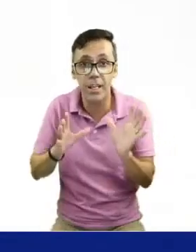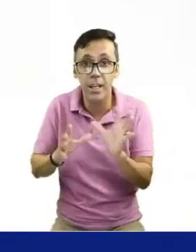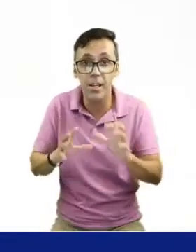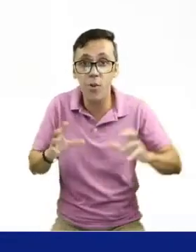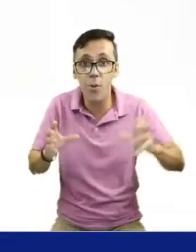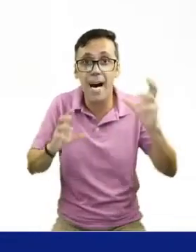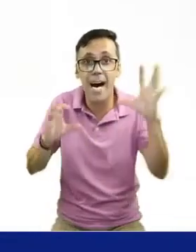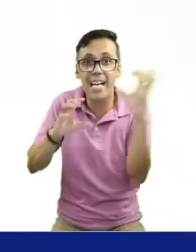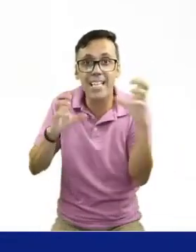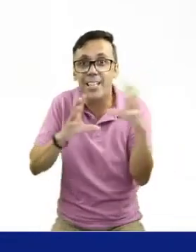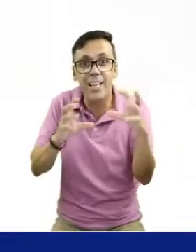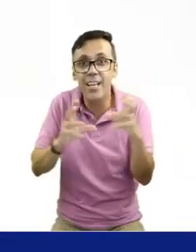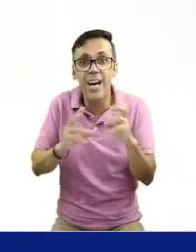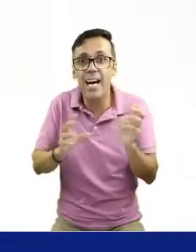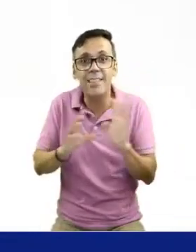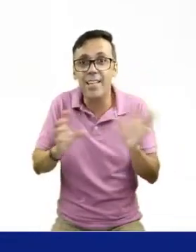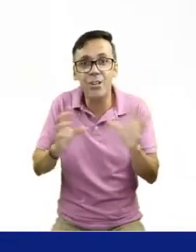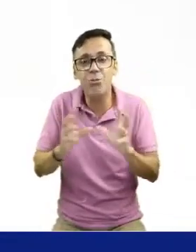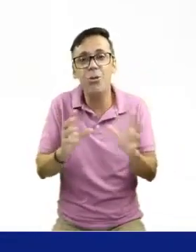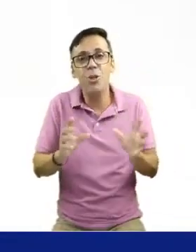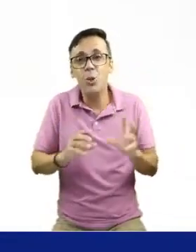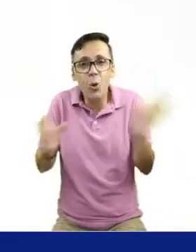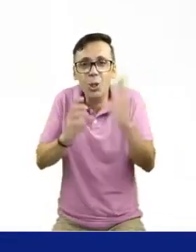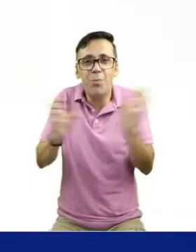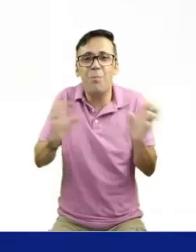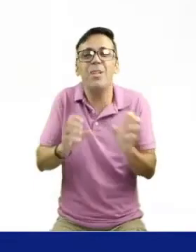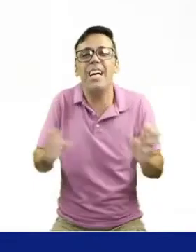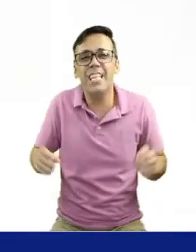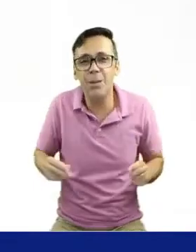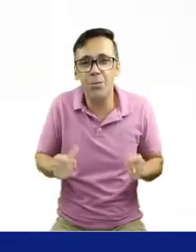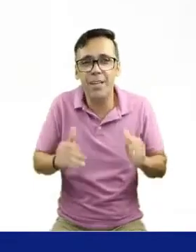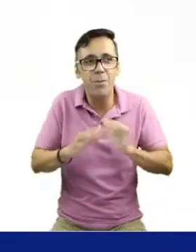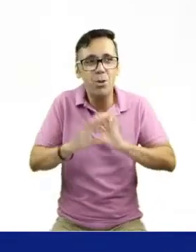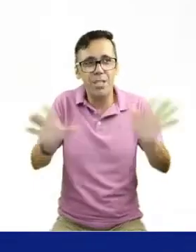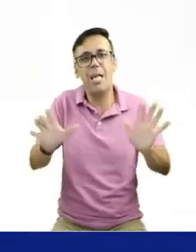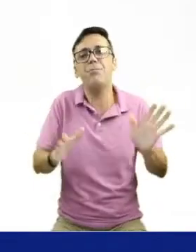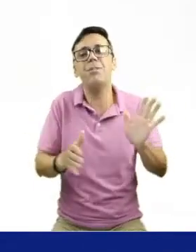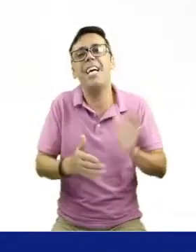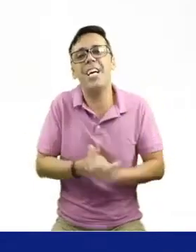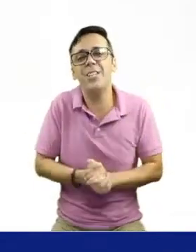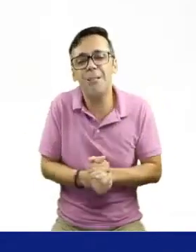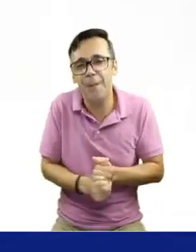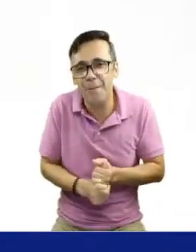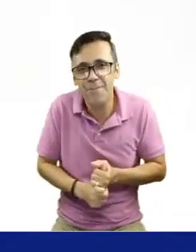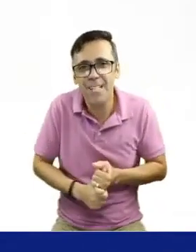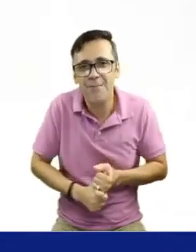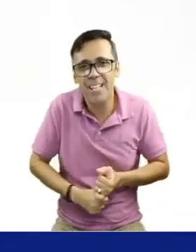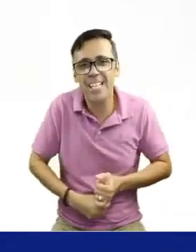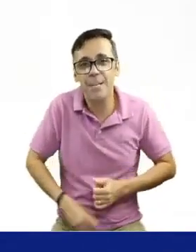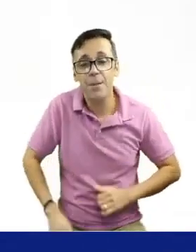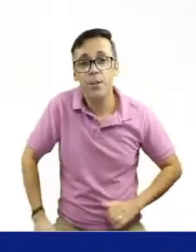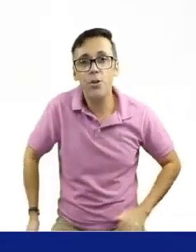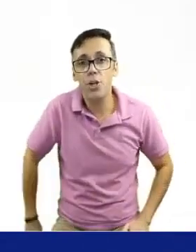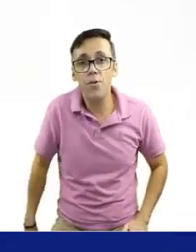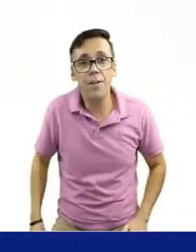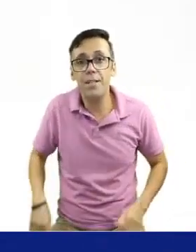Guilherme tá aqui é uma águia aqui atento doido para pular aqui porque apaixonado por dar aula também Beleza então já